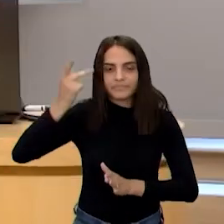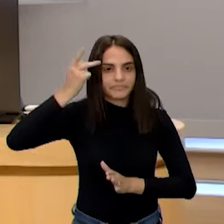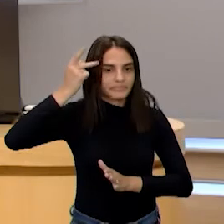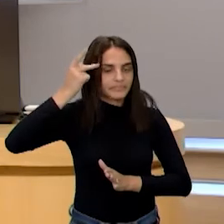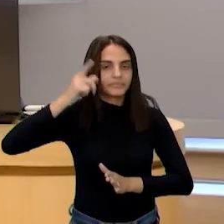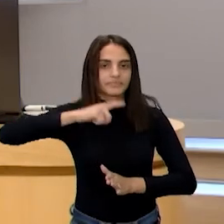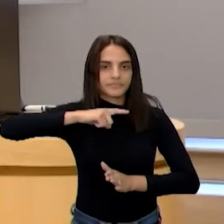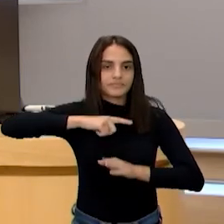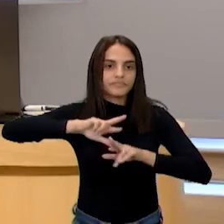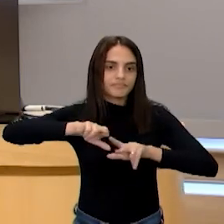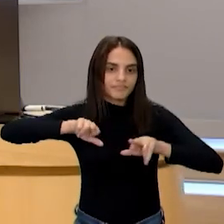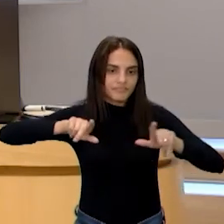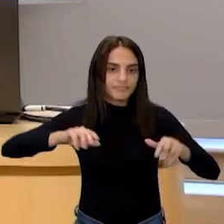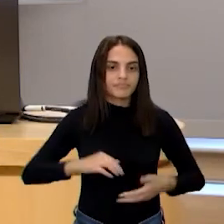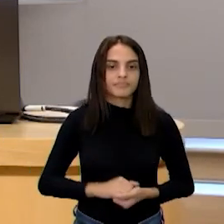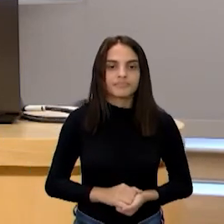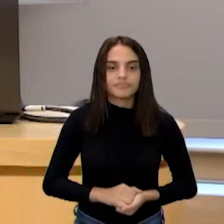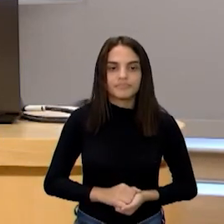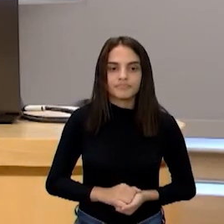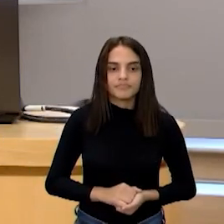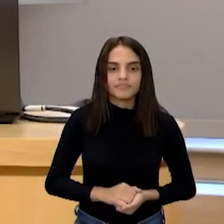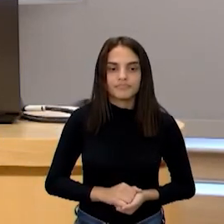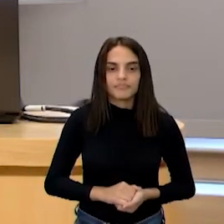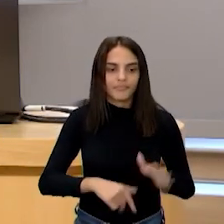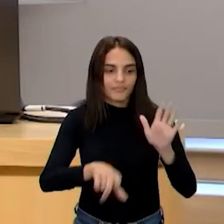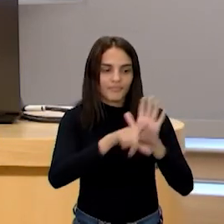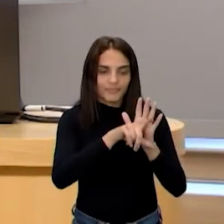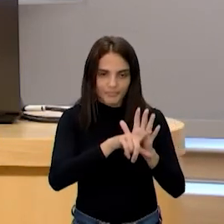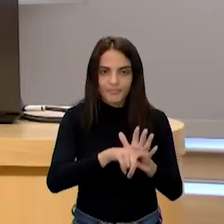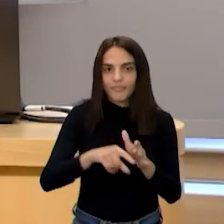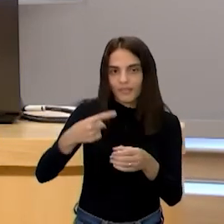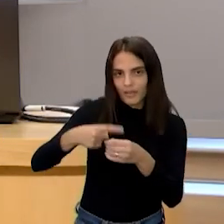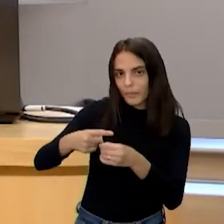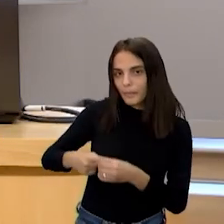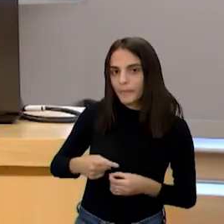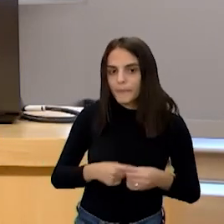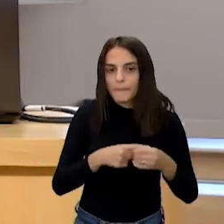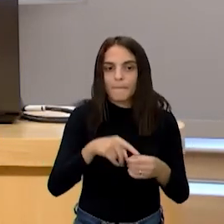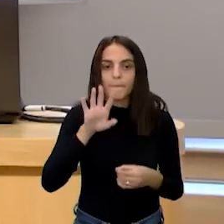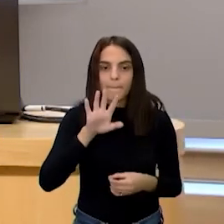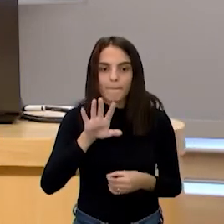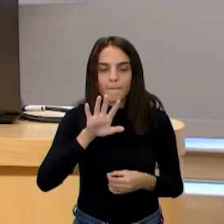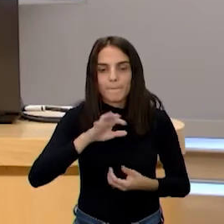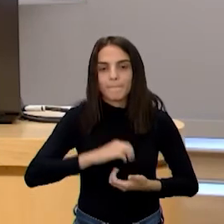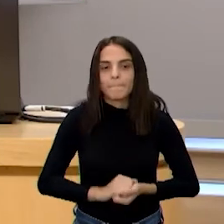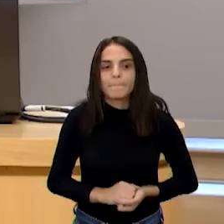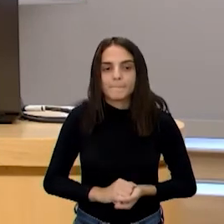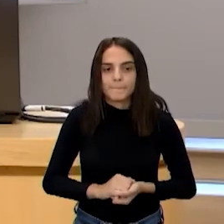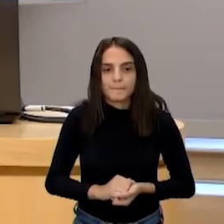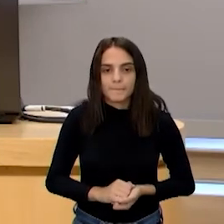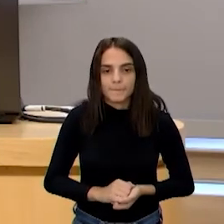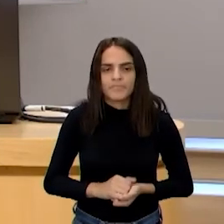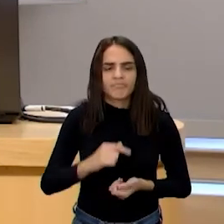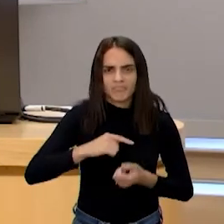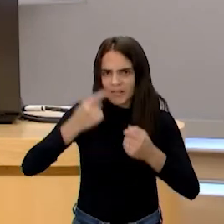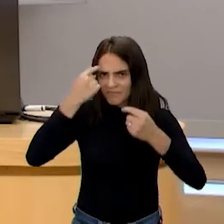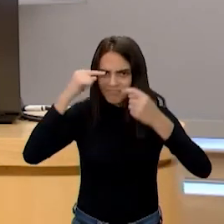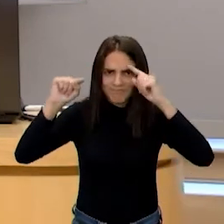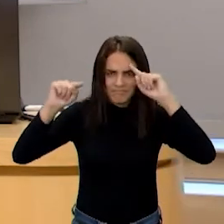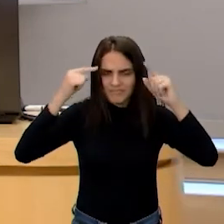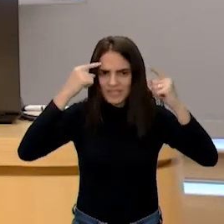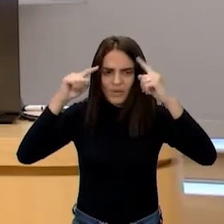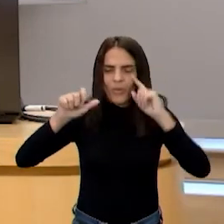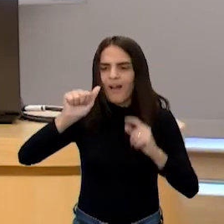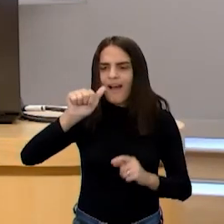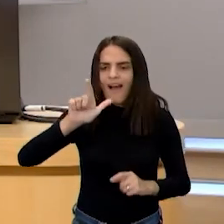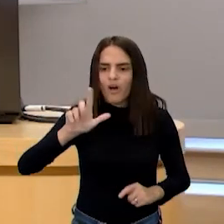né? Hoje a gente tem menos outdoors, até por uma lei municipal. Mas os outdoors também era uma forma, né? E às vezes tinha muita criatividade nos outdoors